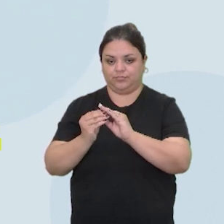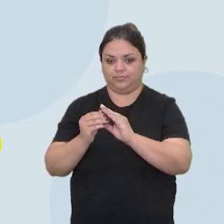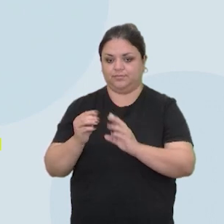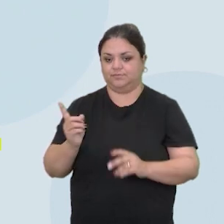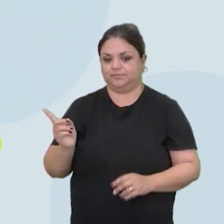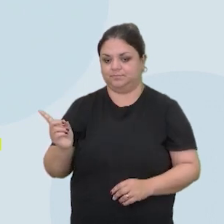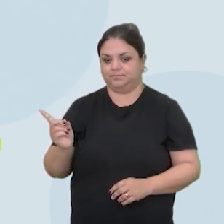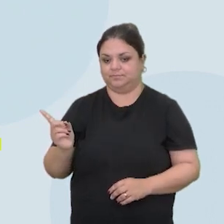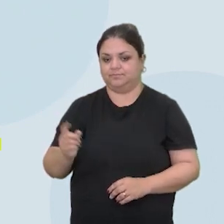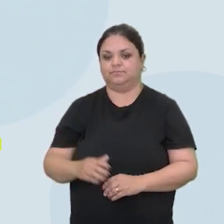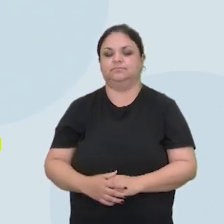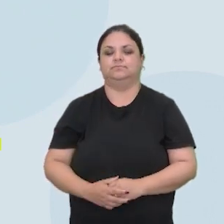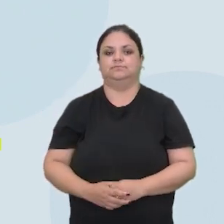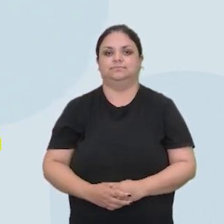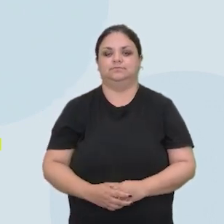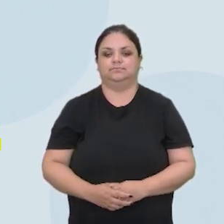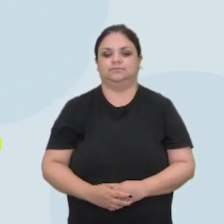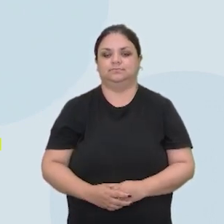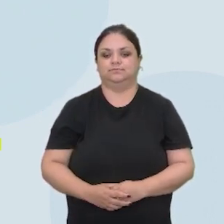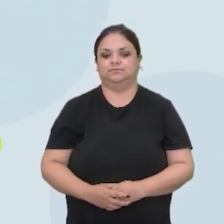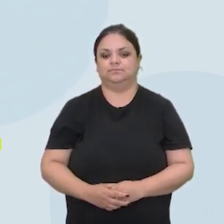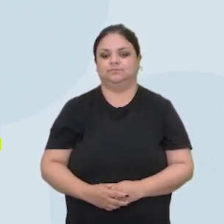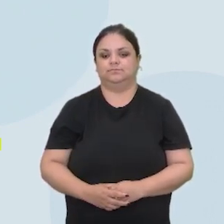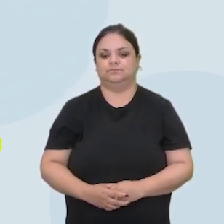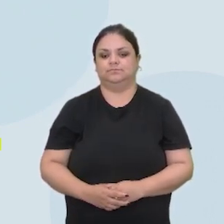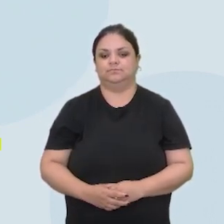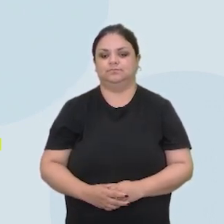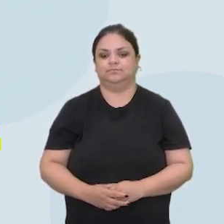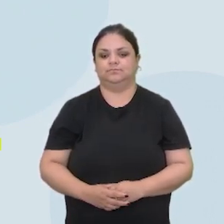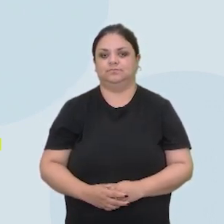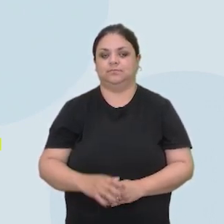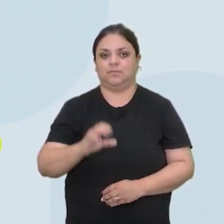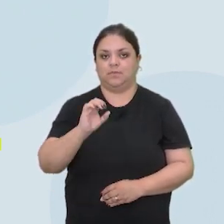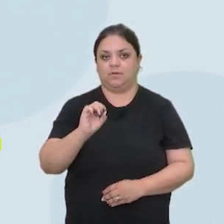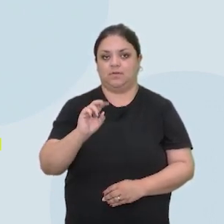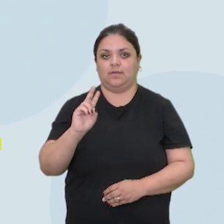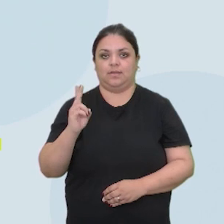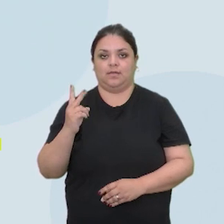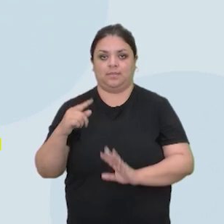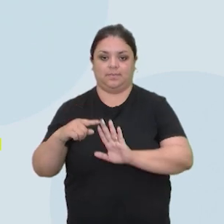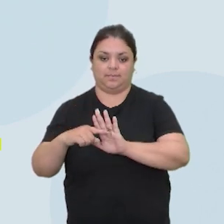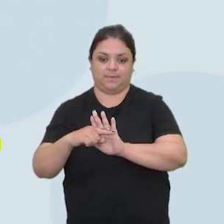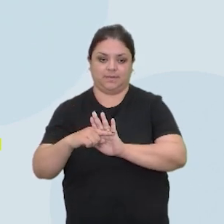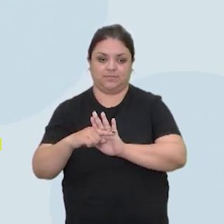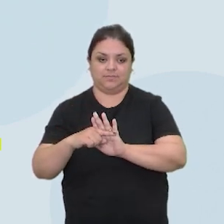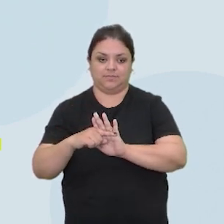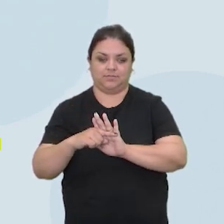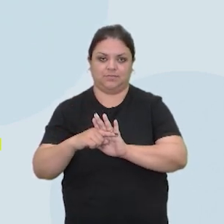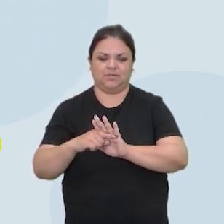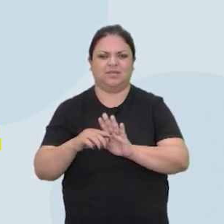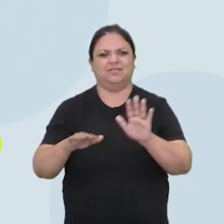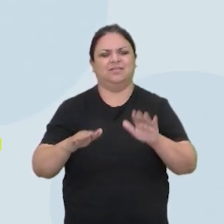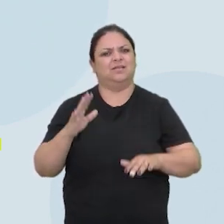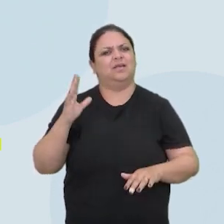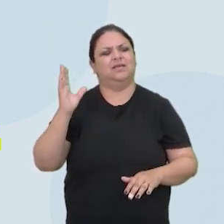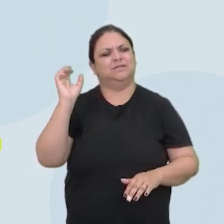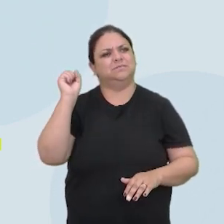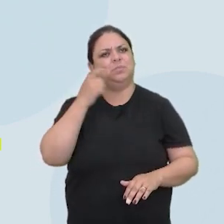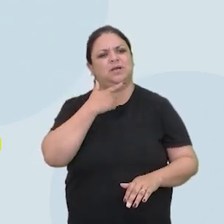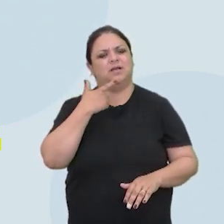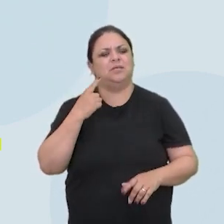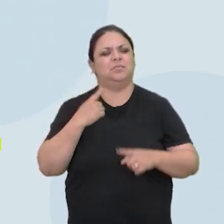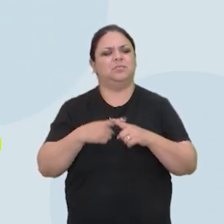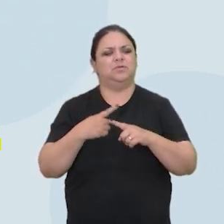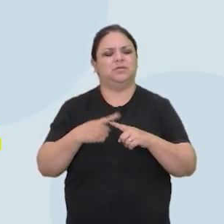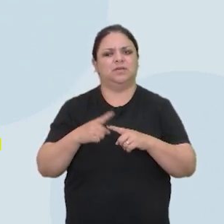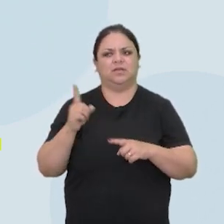Aqui é colchete. E a concentração de OH-. Aí você vai falar, Sumaia, por que essa concentração